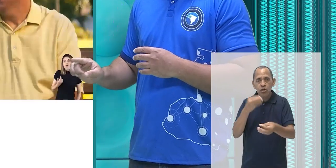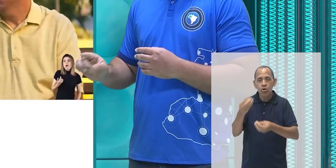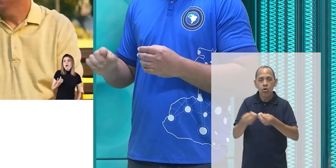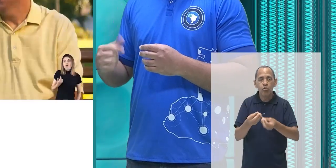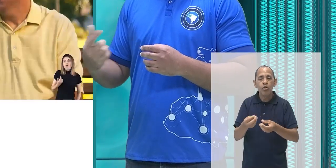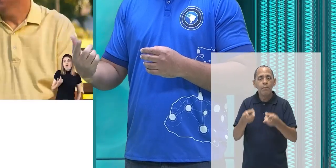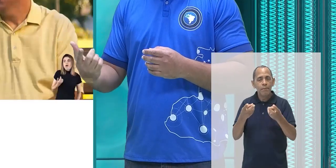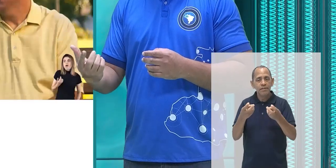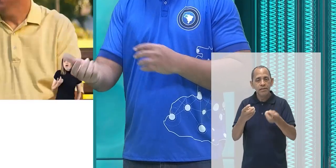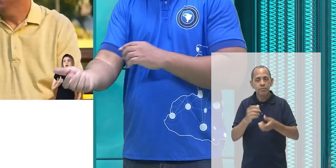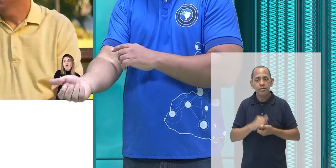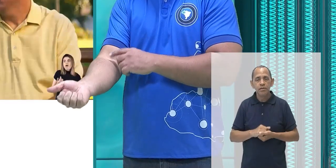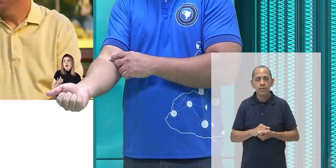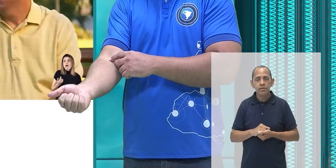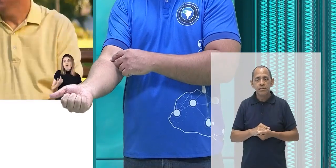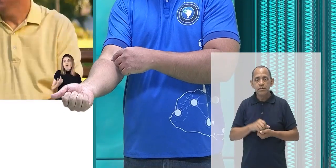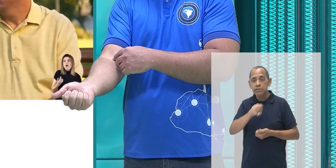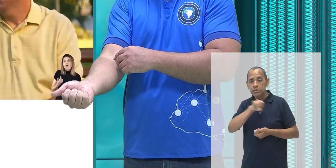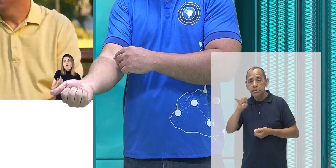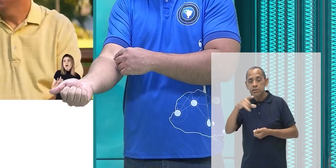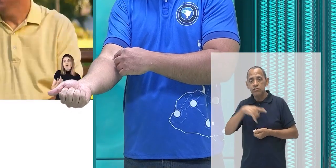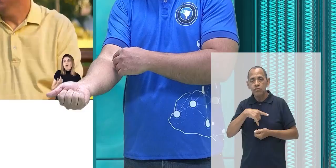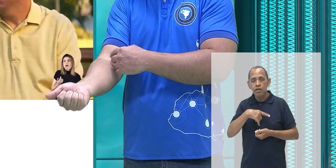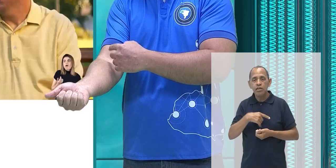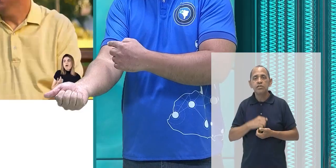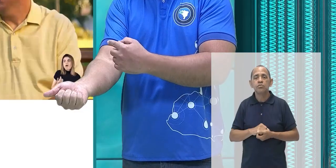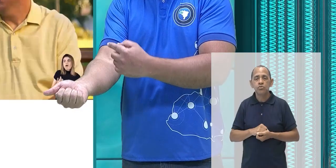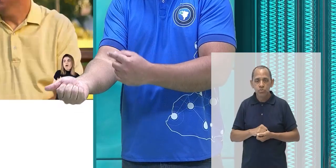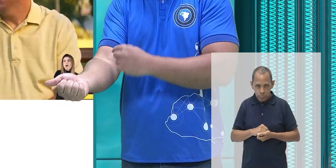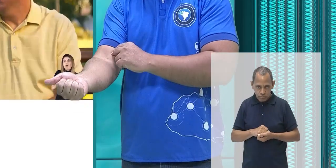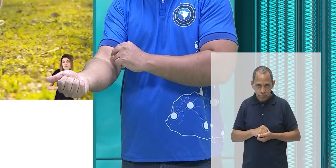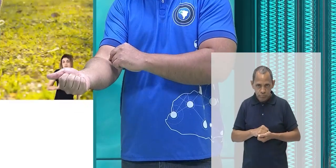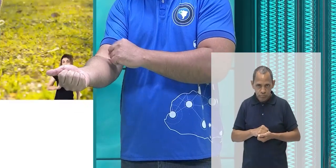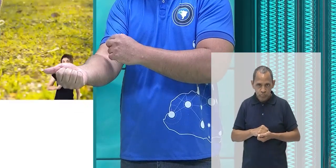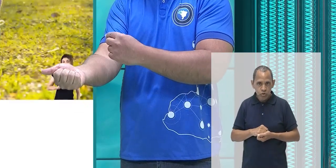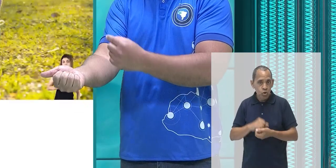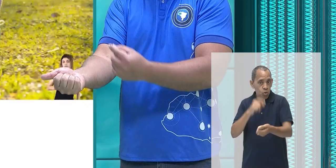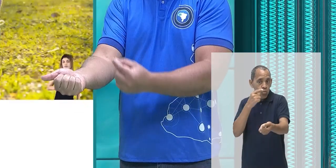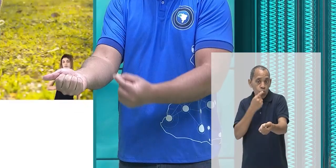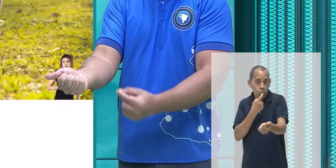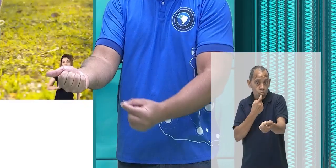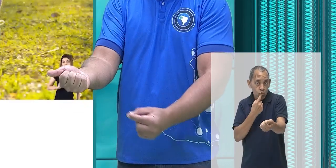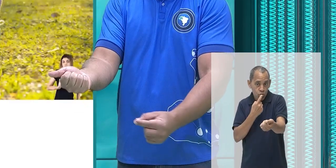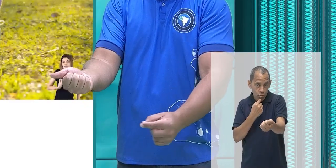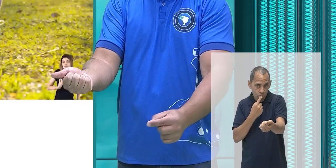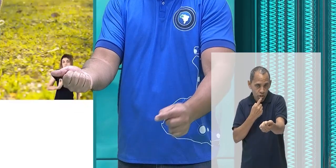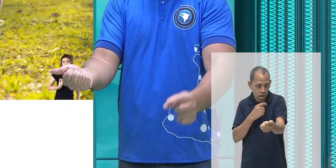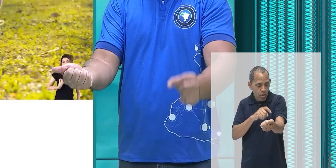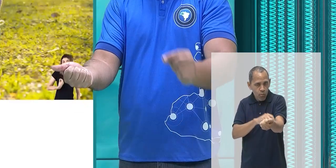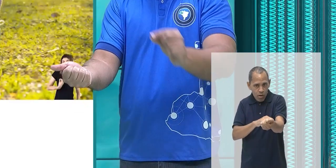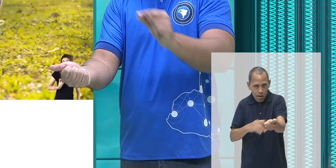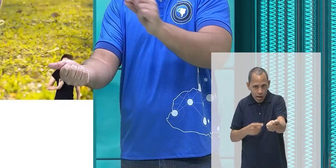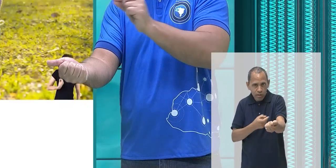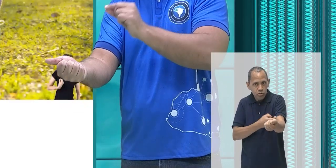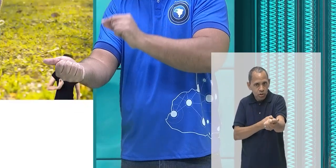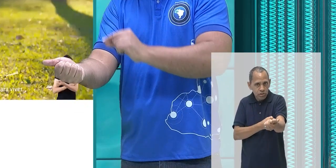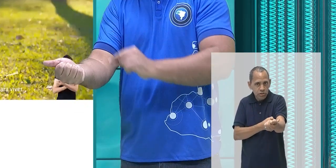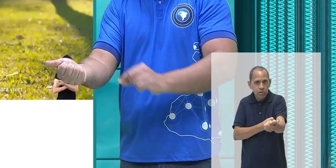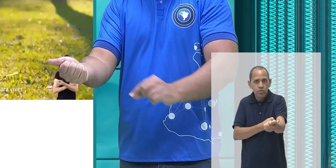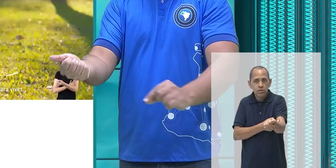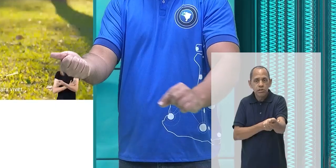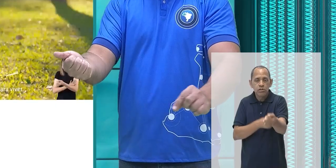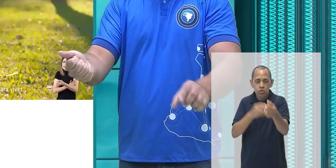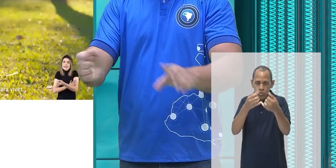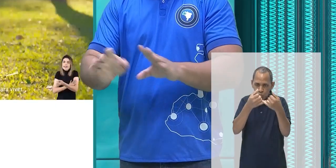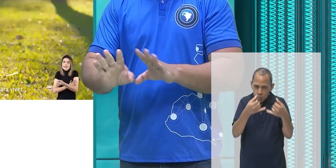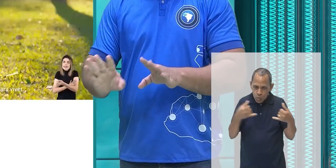nós tivéssemos o sangue saindo exatamente do corpo da pessoa, passando por aquele tubo, certo? E fazendo